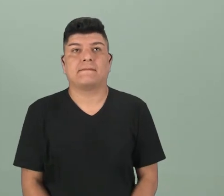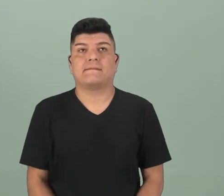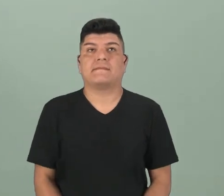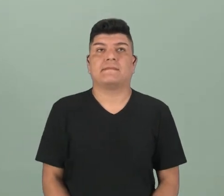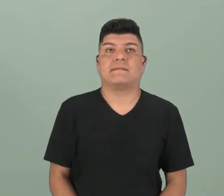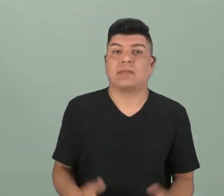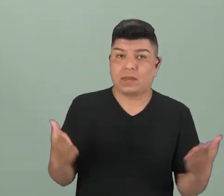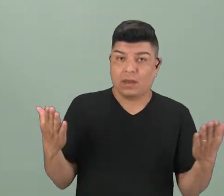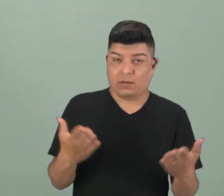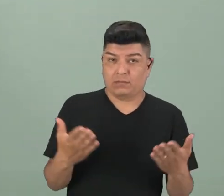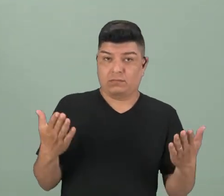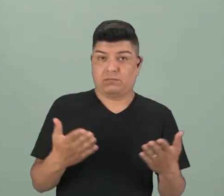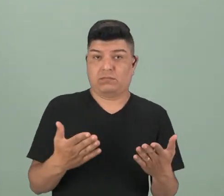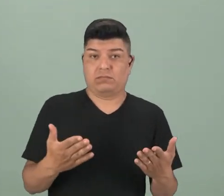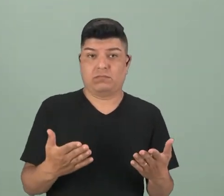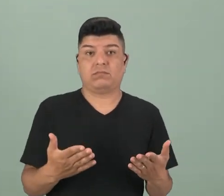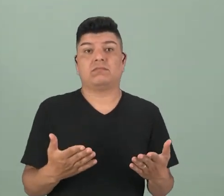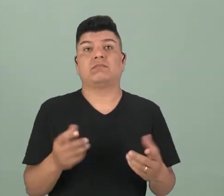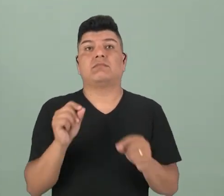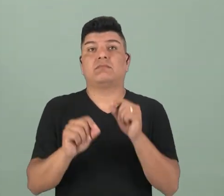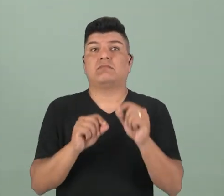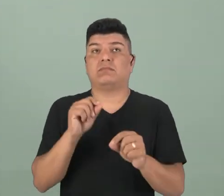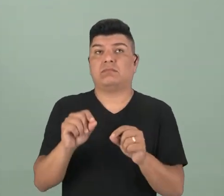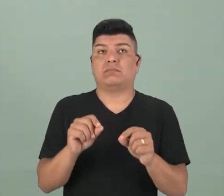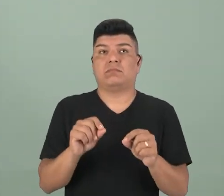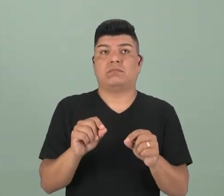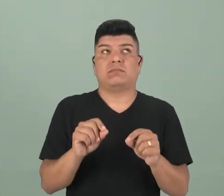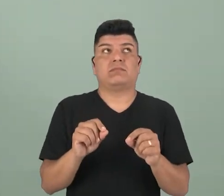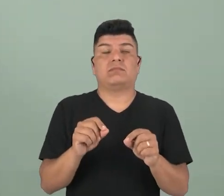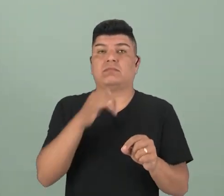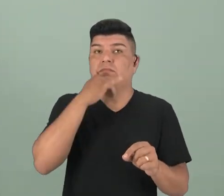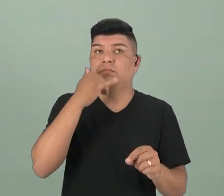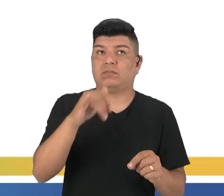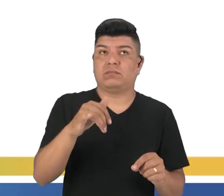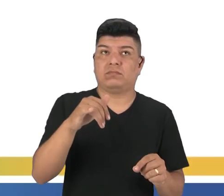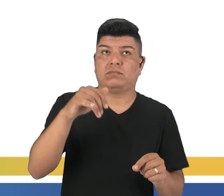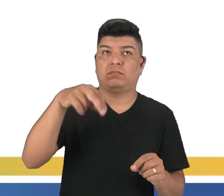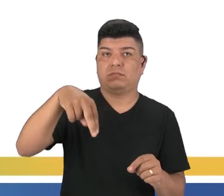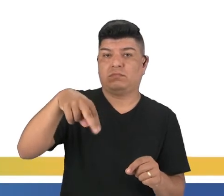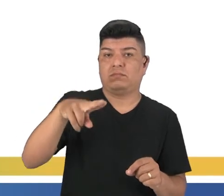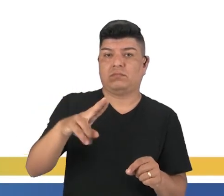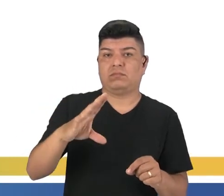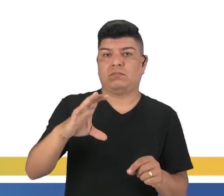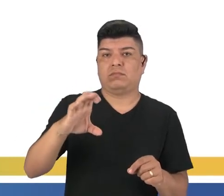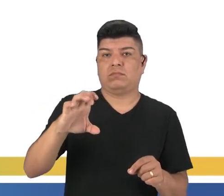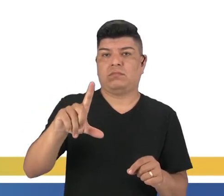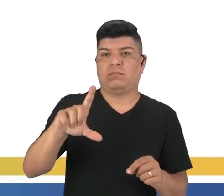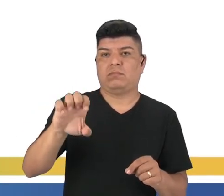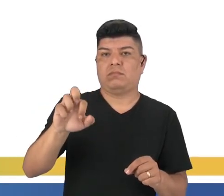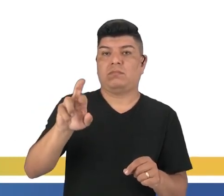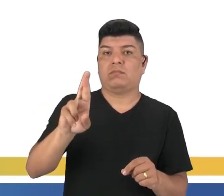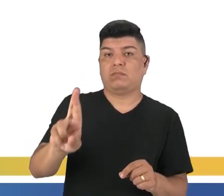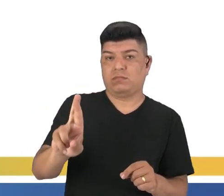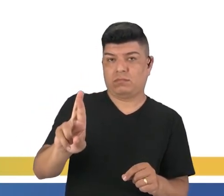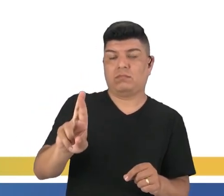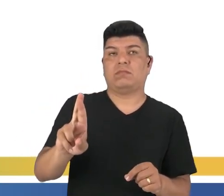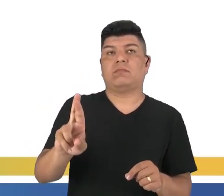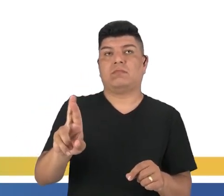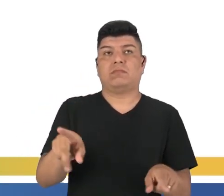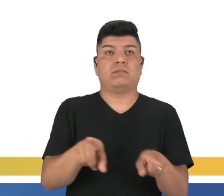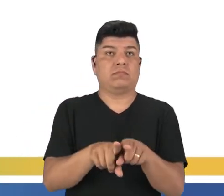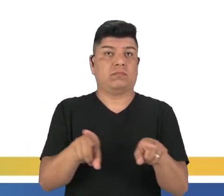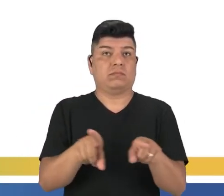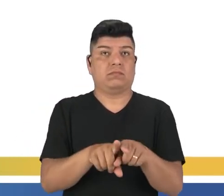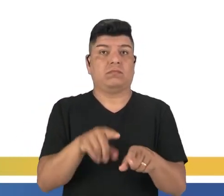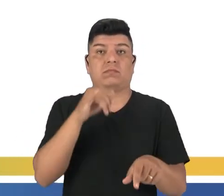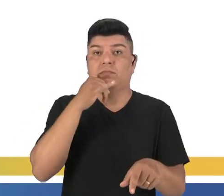nuclear. Qual é a diferença da energia nuclear para a energia elétrica? A energia nuclear também é uma energia atômica, só